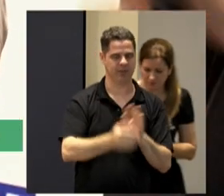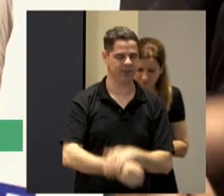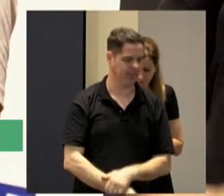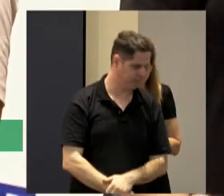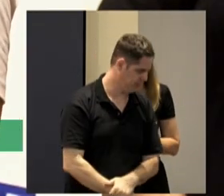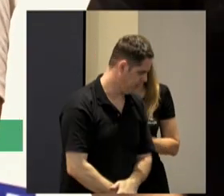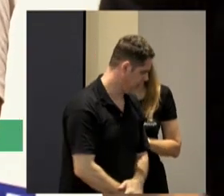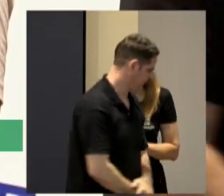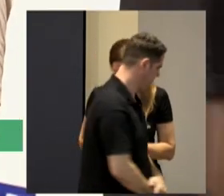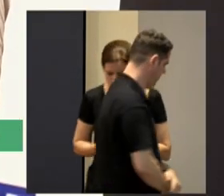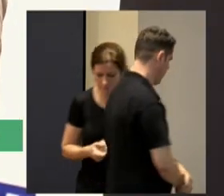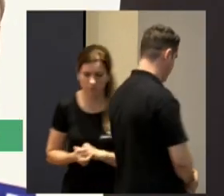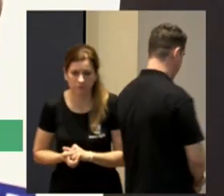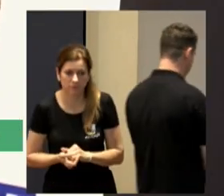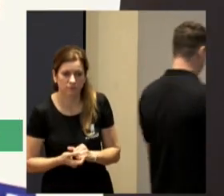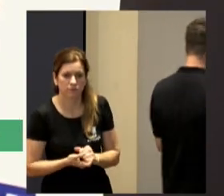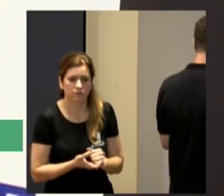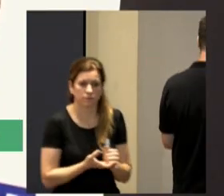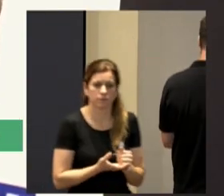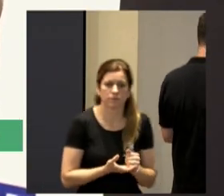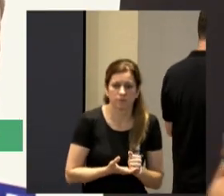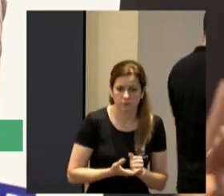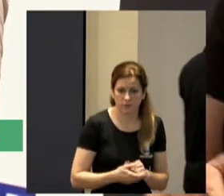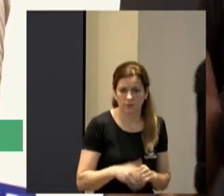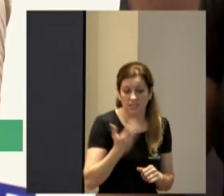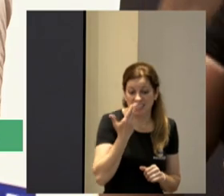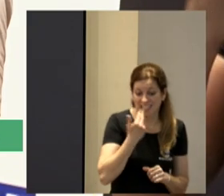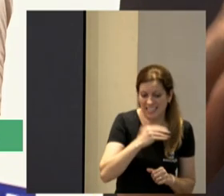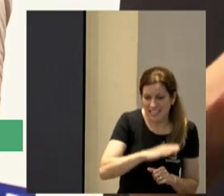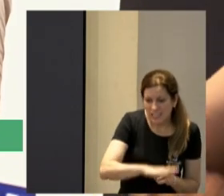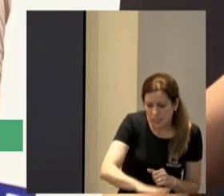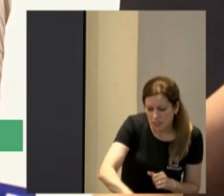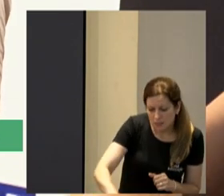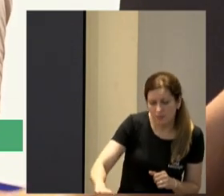Crianças negras que tiveram o cabelo cortado por outros amiguinhos.